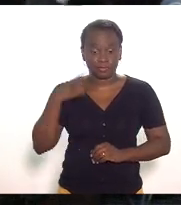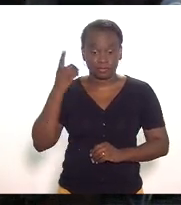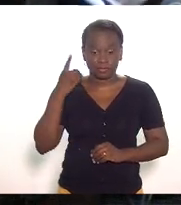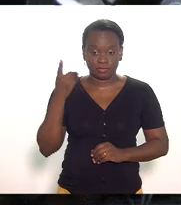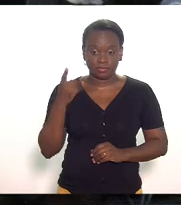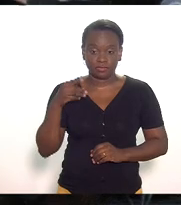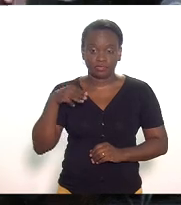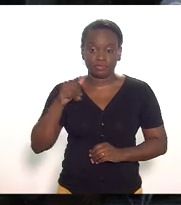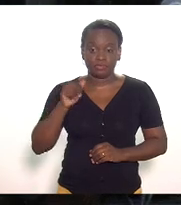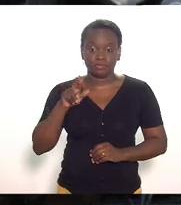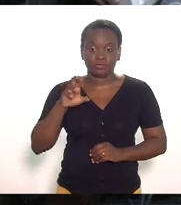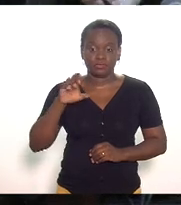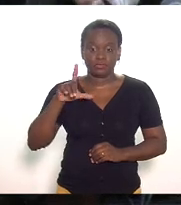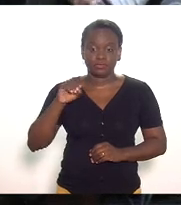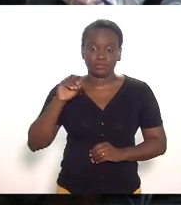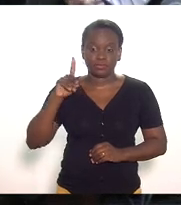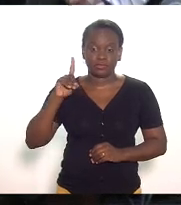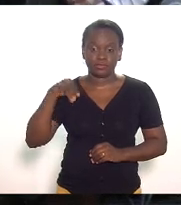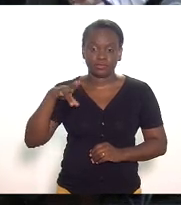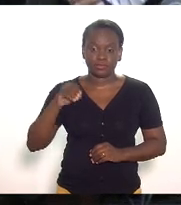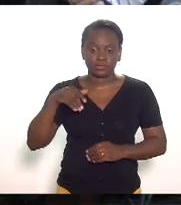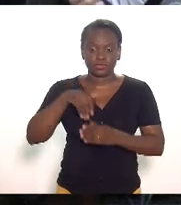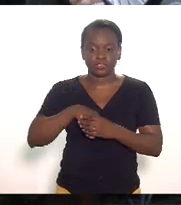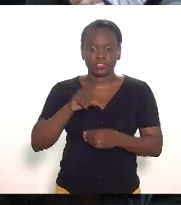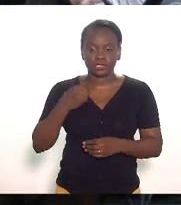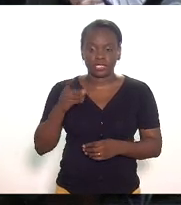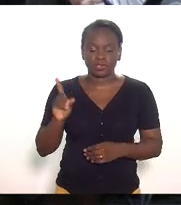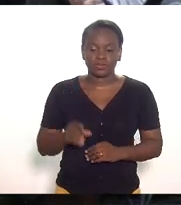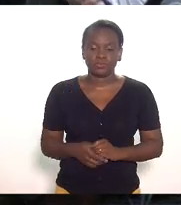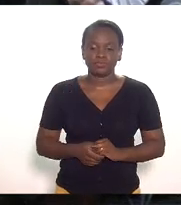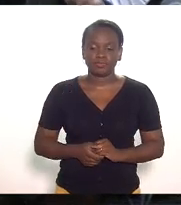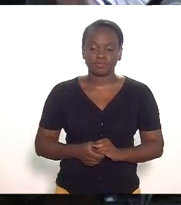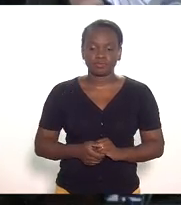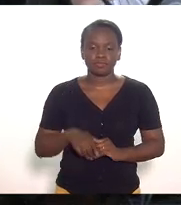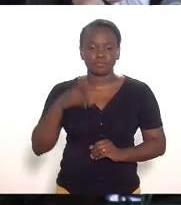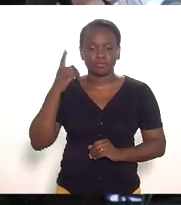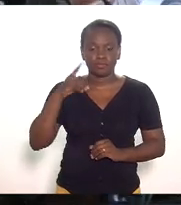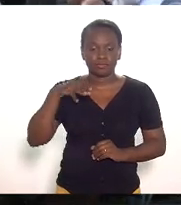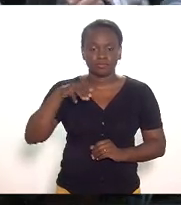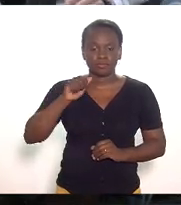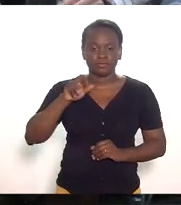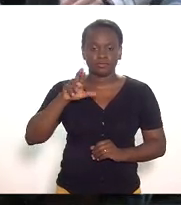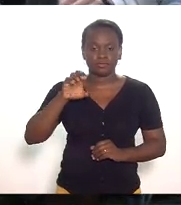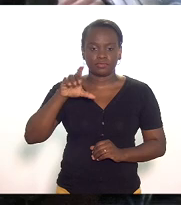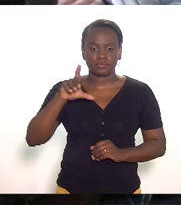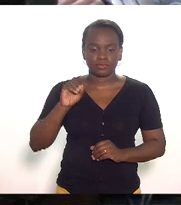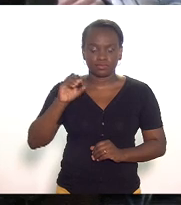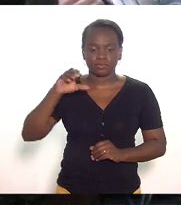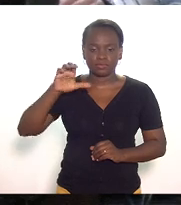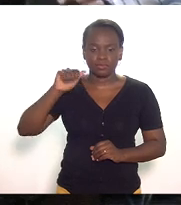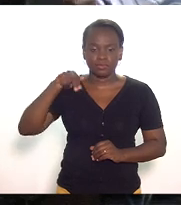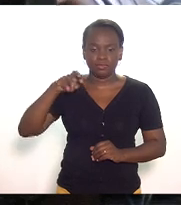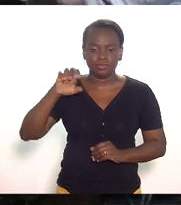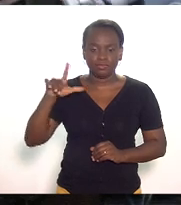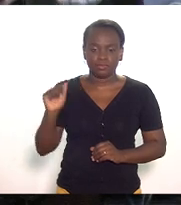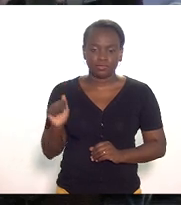Deputado Marcelo Dino votou não. Deputado Marcelo Canella.